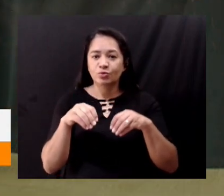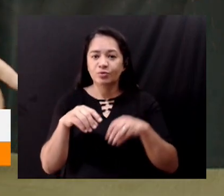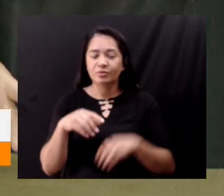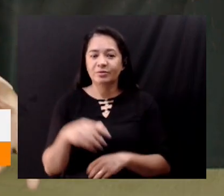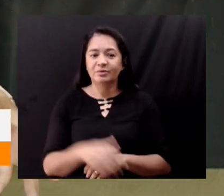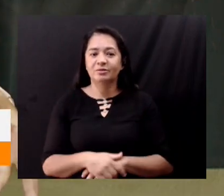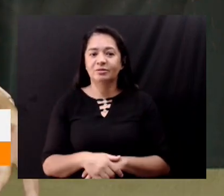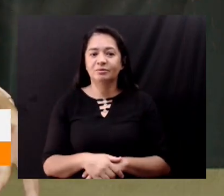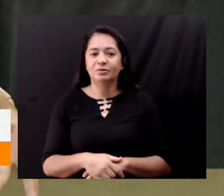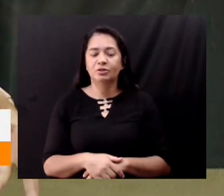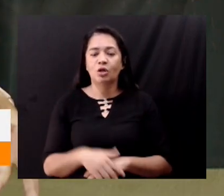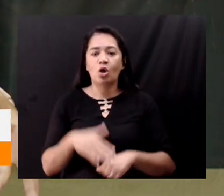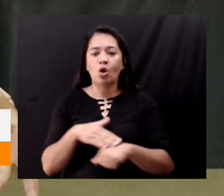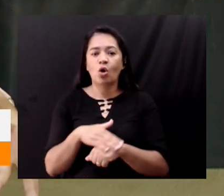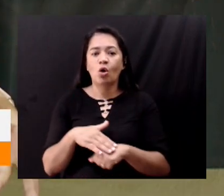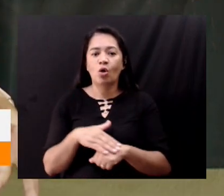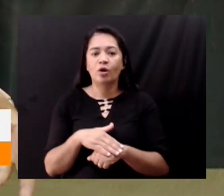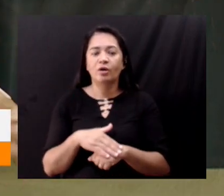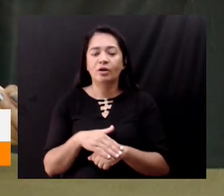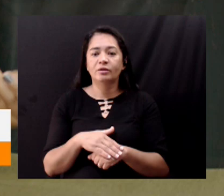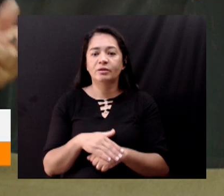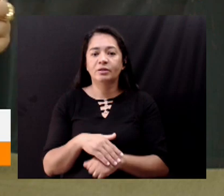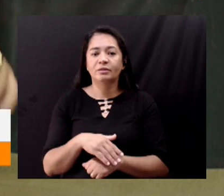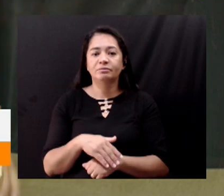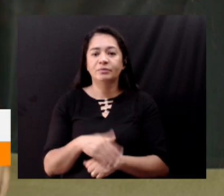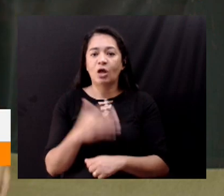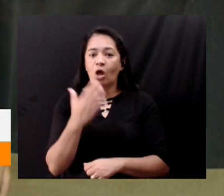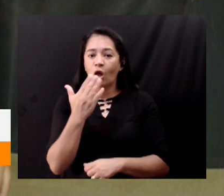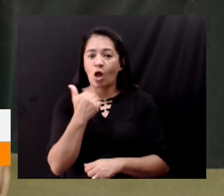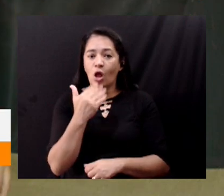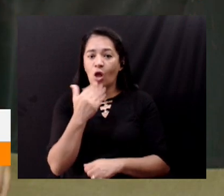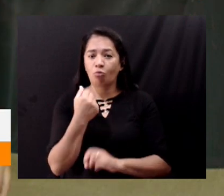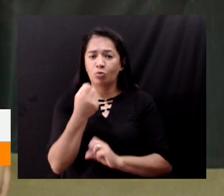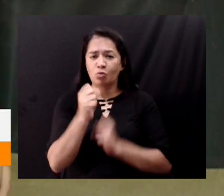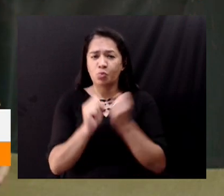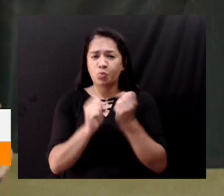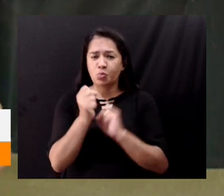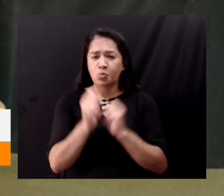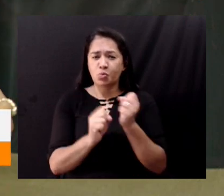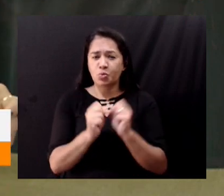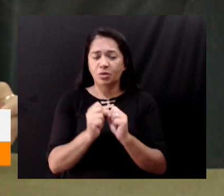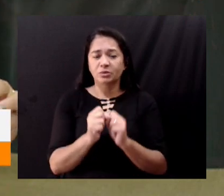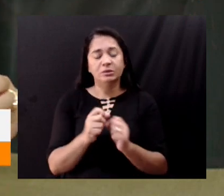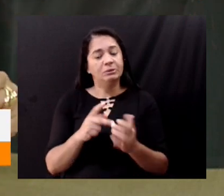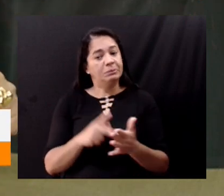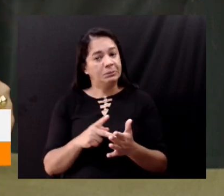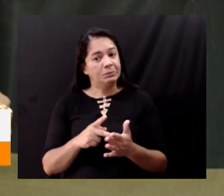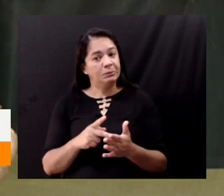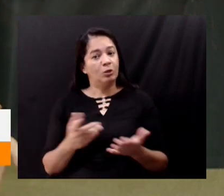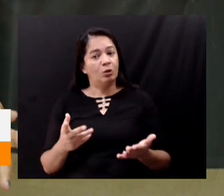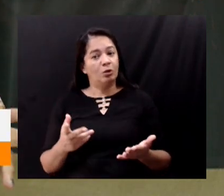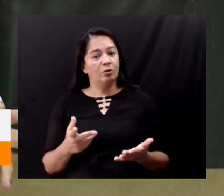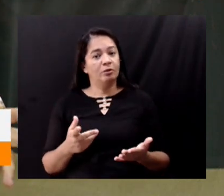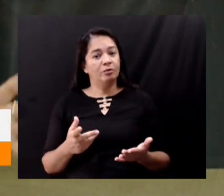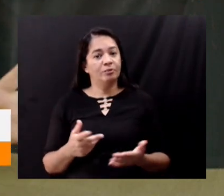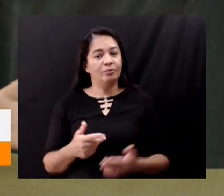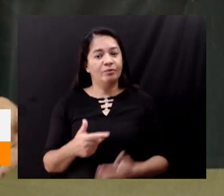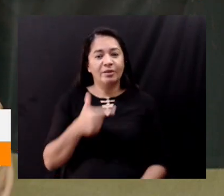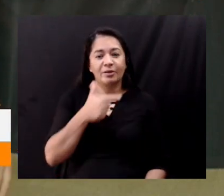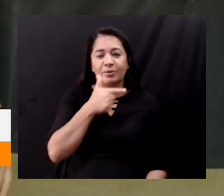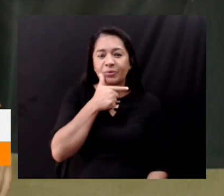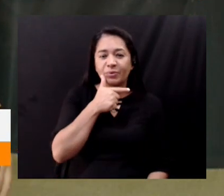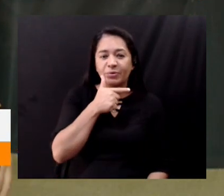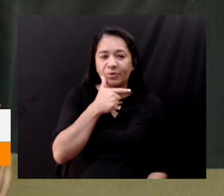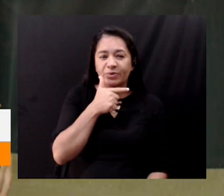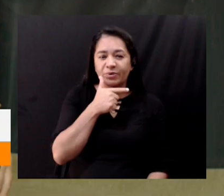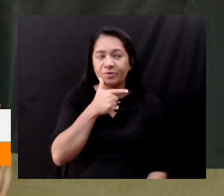os ultraprocessados, né? Porque, vamos falar a verdade, hein? Um Delícia, né? queijinho, né? Um salaminho,